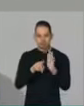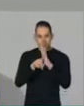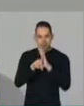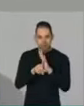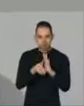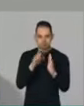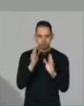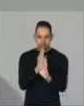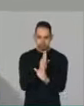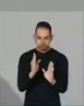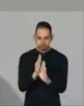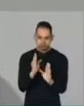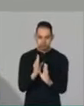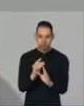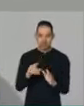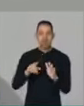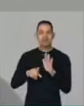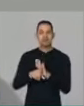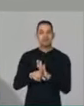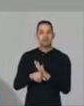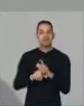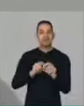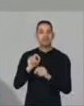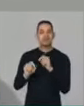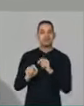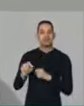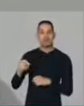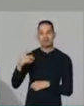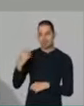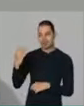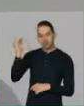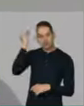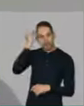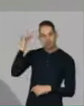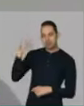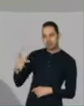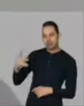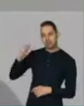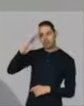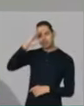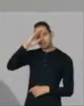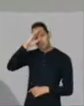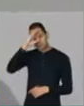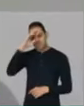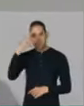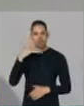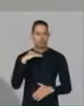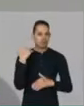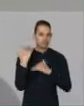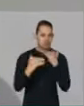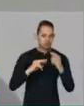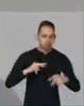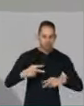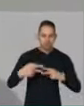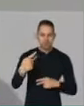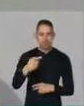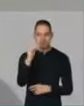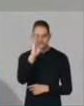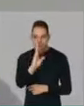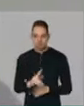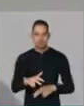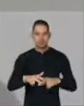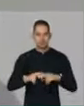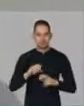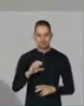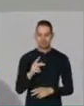no Brasil. E é isso que vai ter que ser demonstrado nesta comissão parlamentar de inquérito. Não adianta, doutor